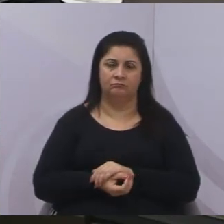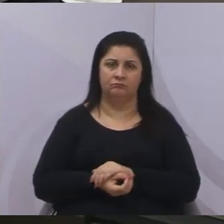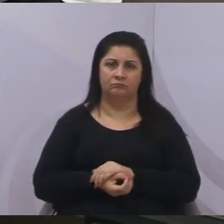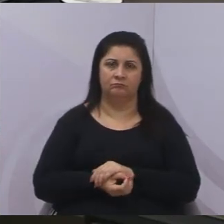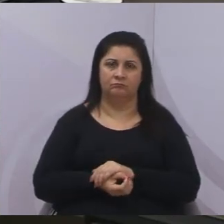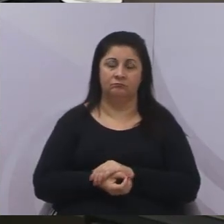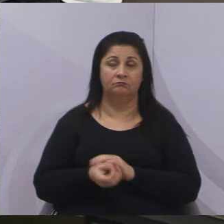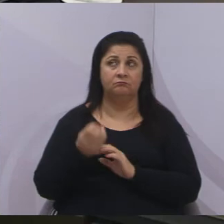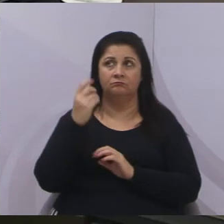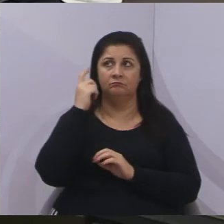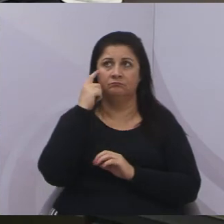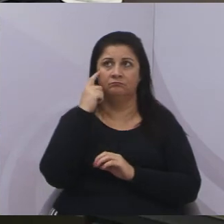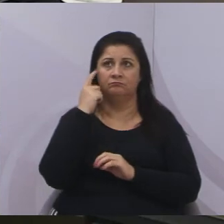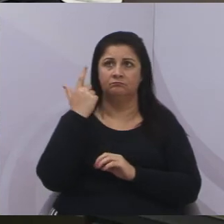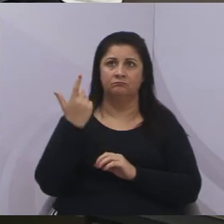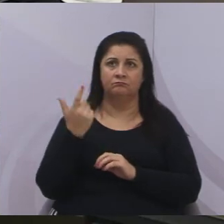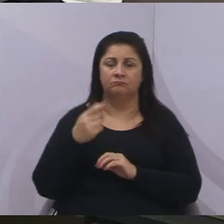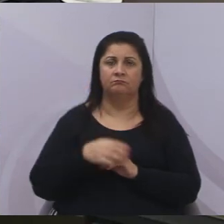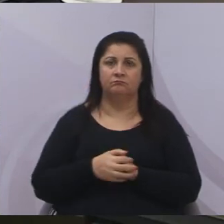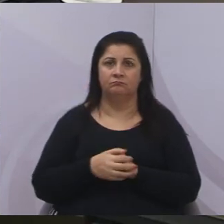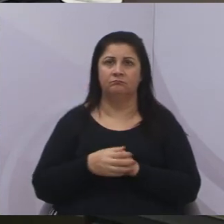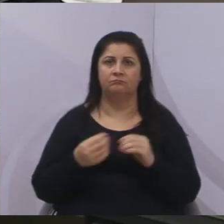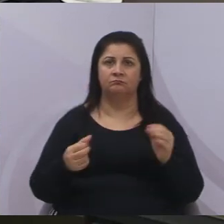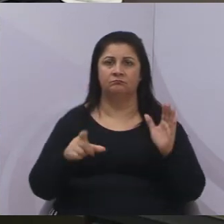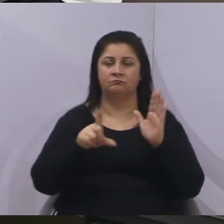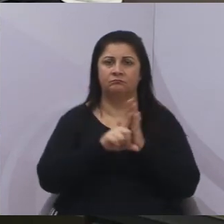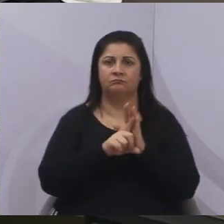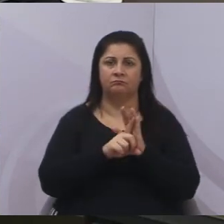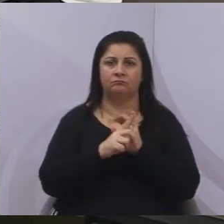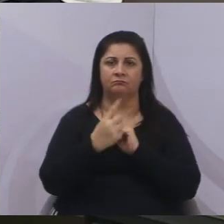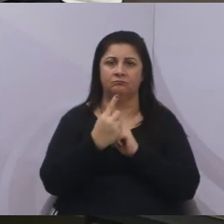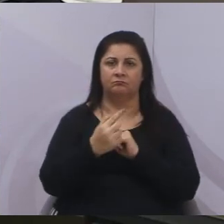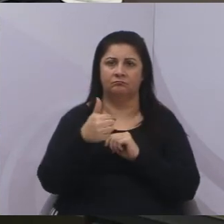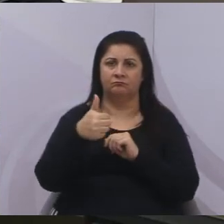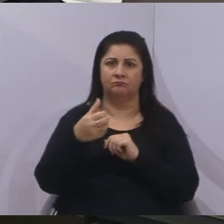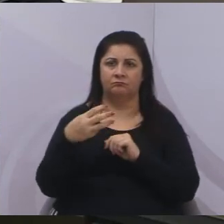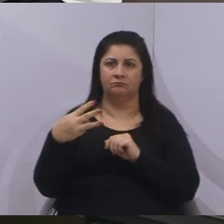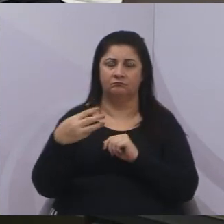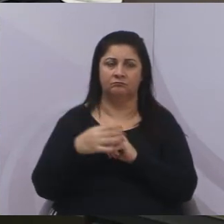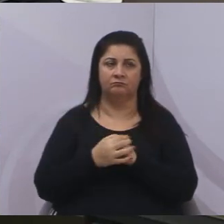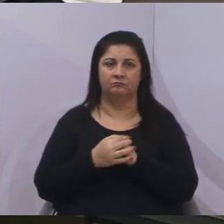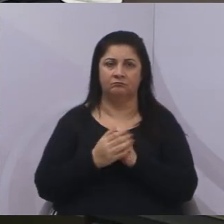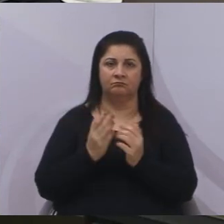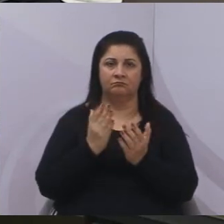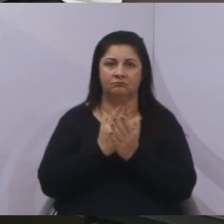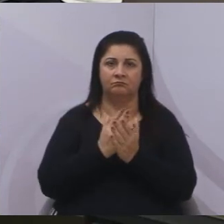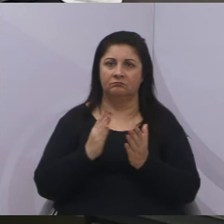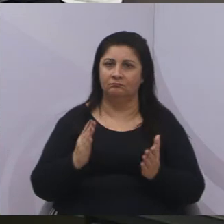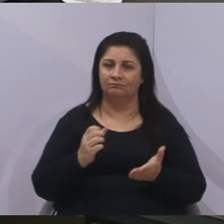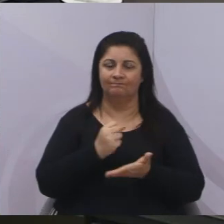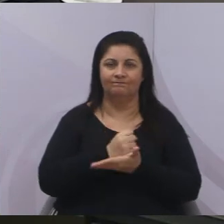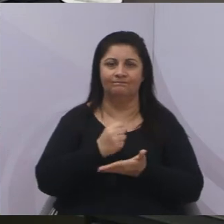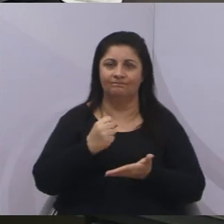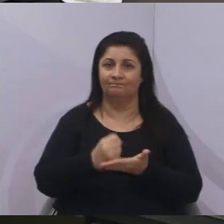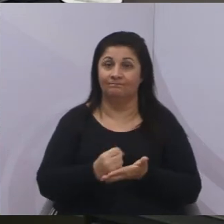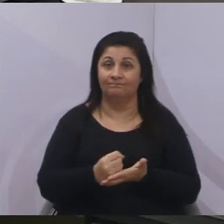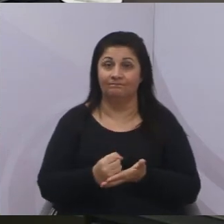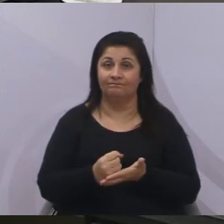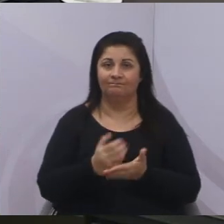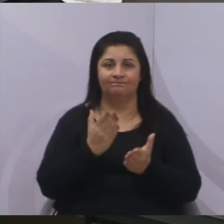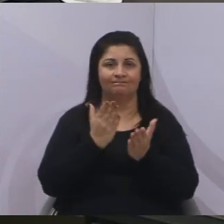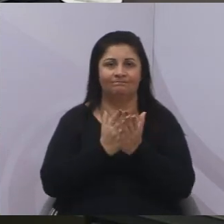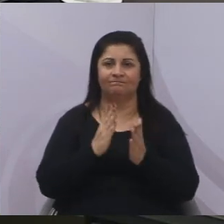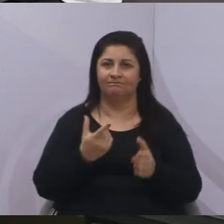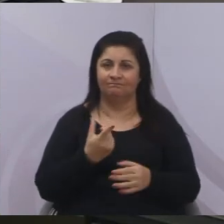reflito um pouco sobre a Lei Complementar 173, né, que congelou as contratações, que congelou o salário